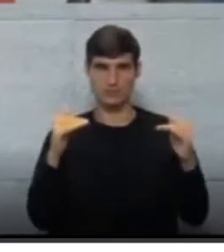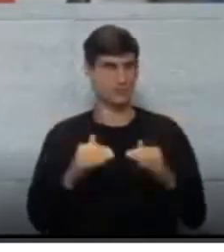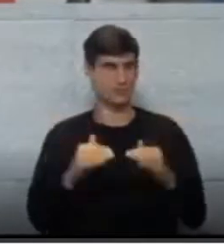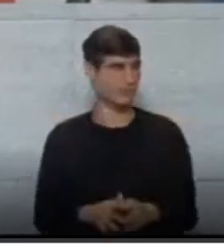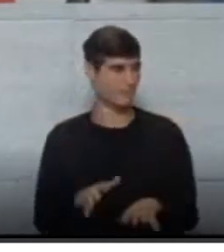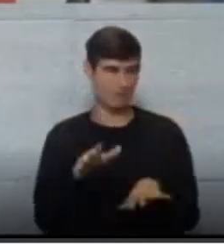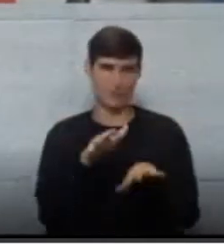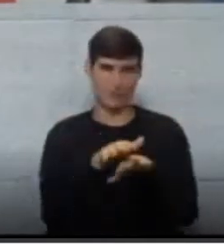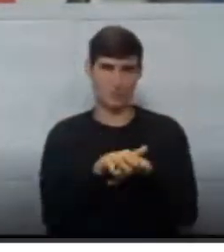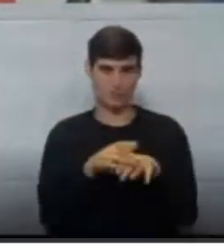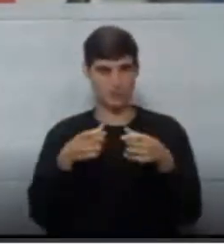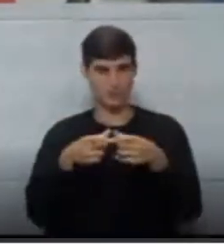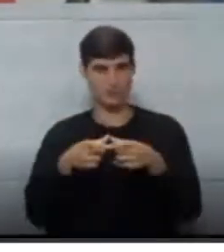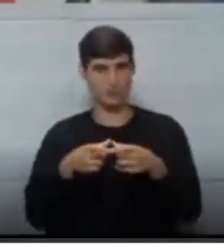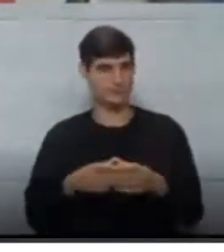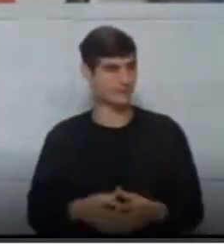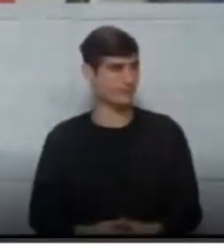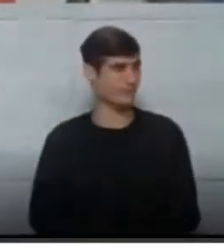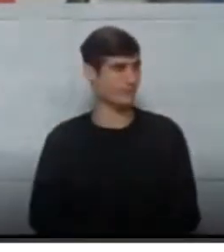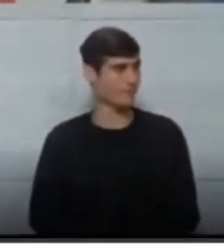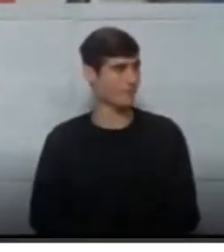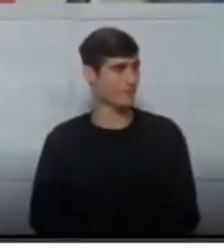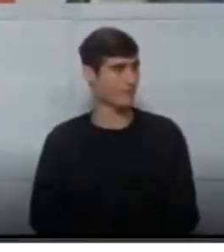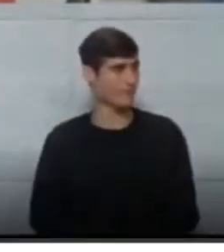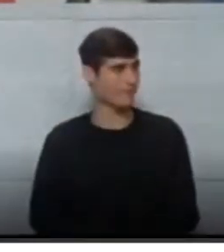homogeneizado sobre a superfície do meio de cultura.